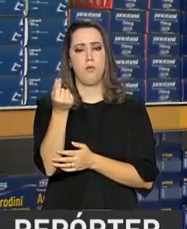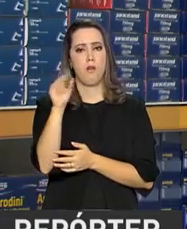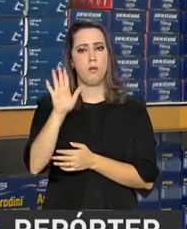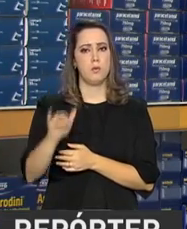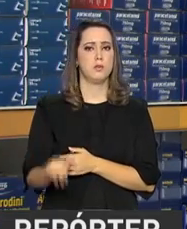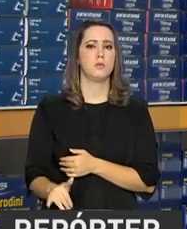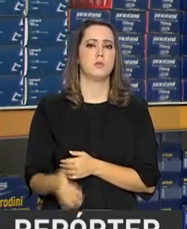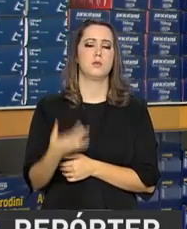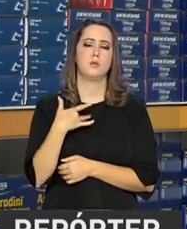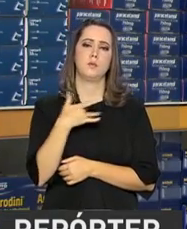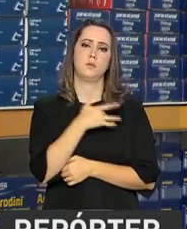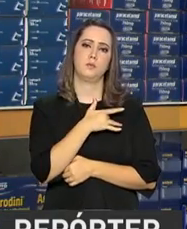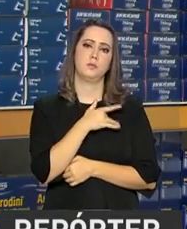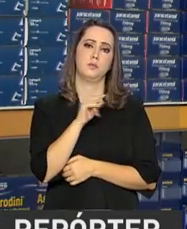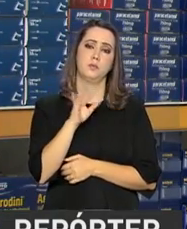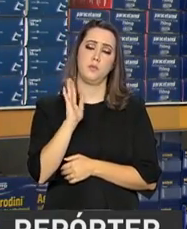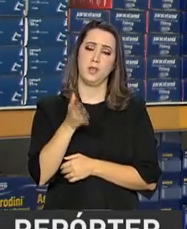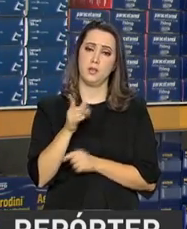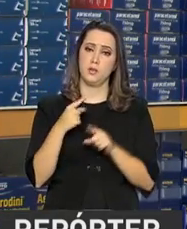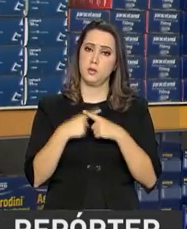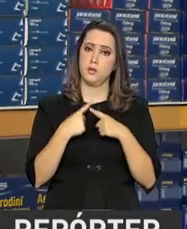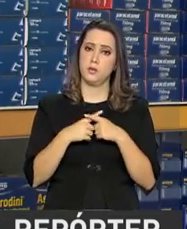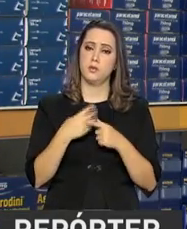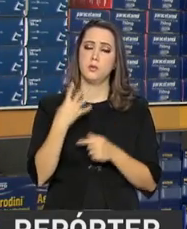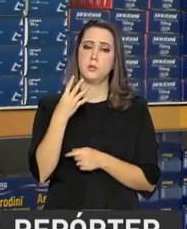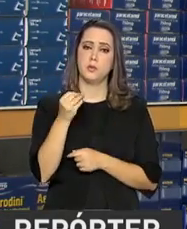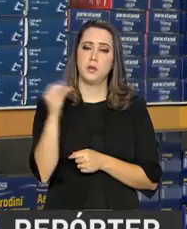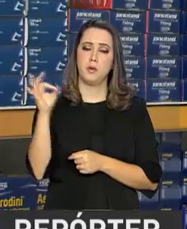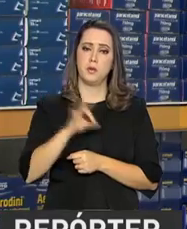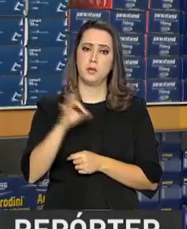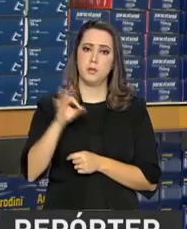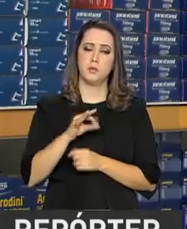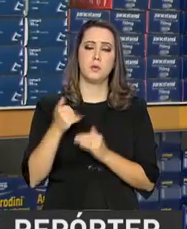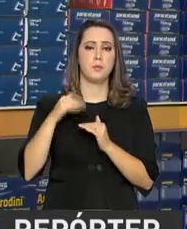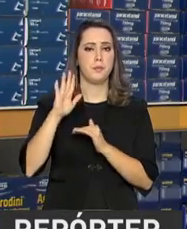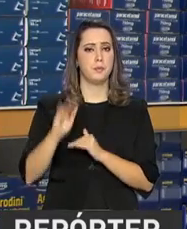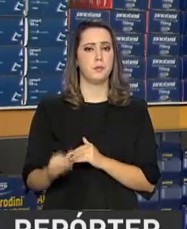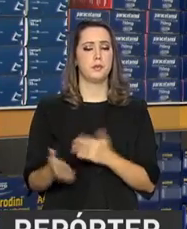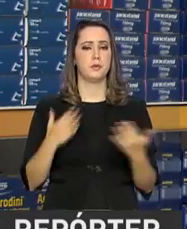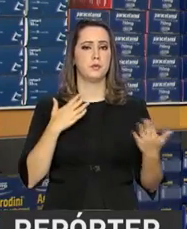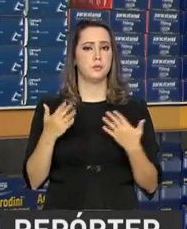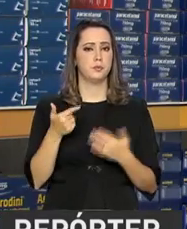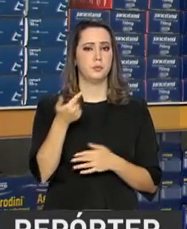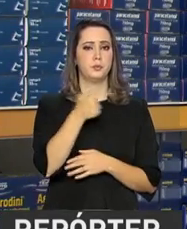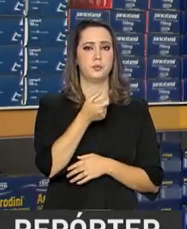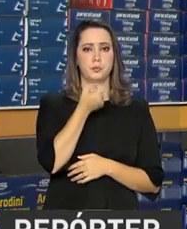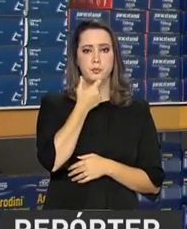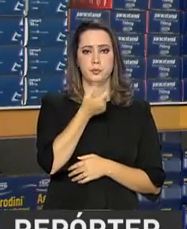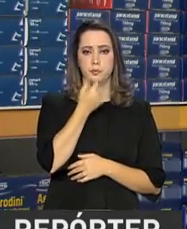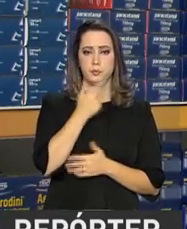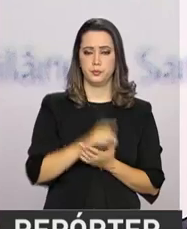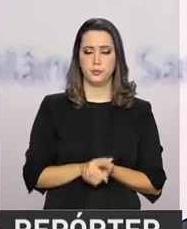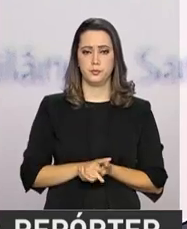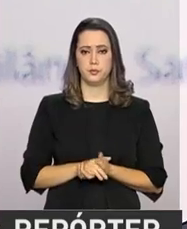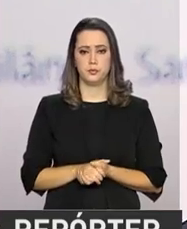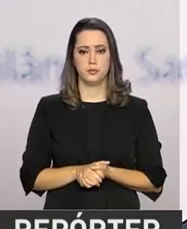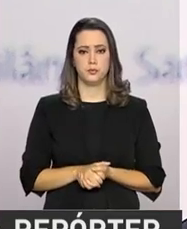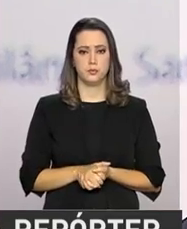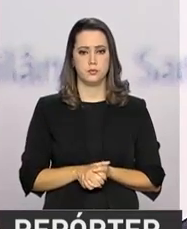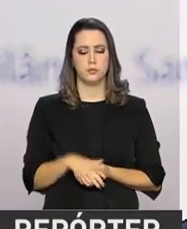custos com a saúde já que em média é 40% mais baratos que os medicamentos de referência